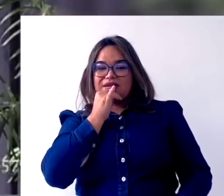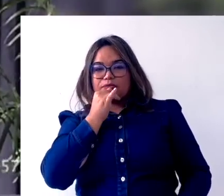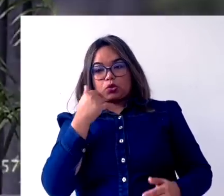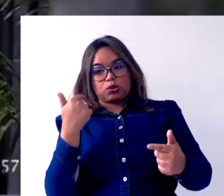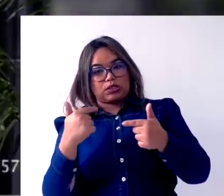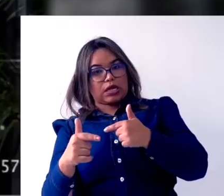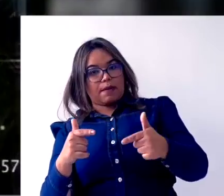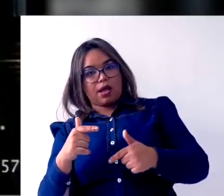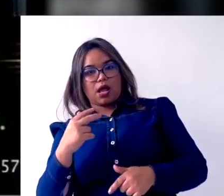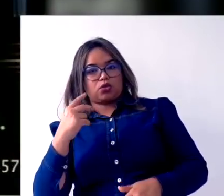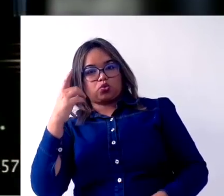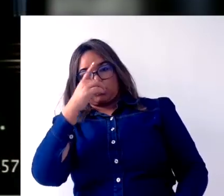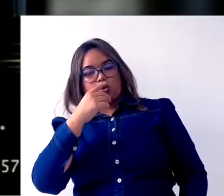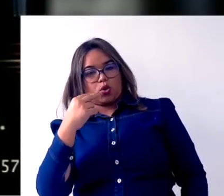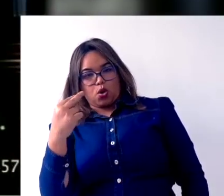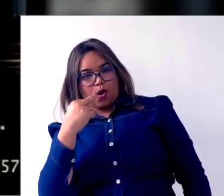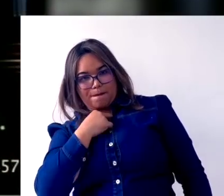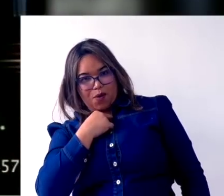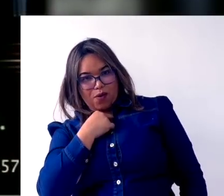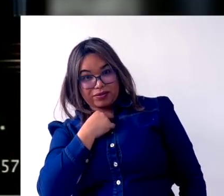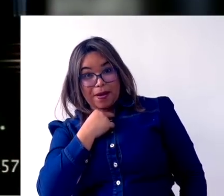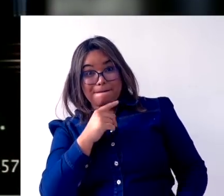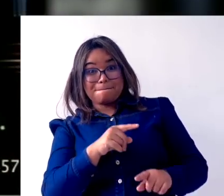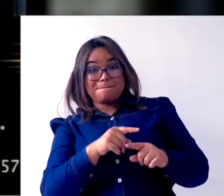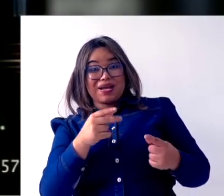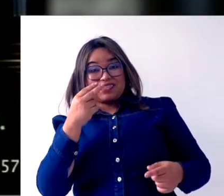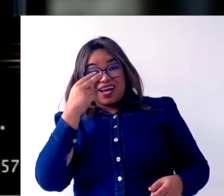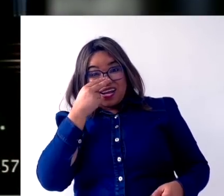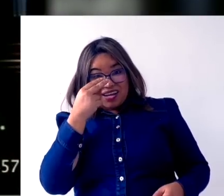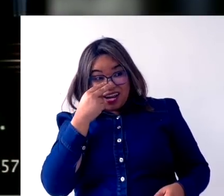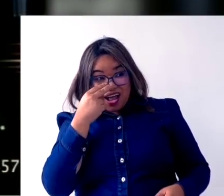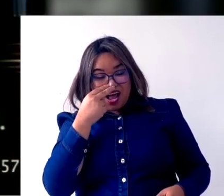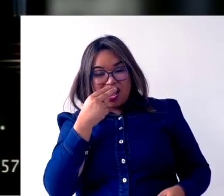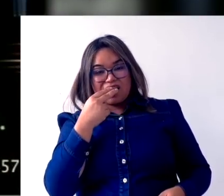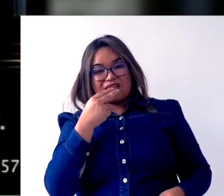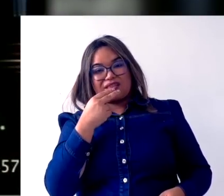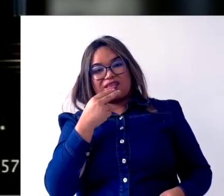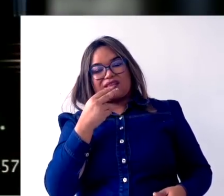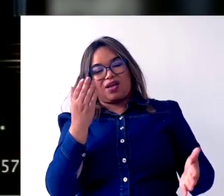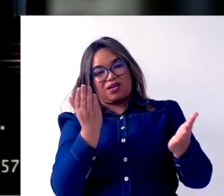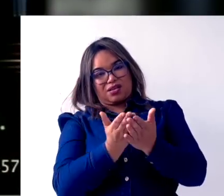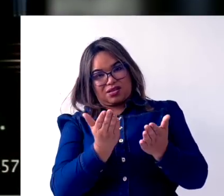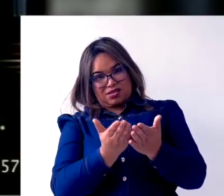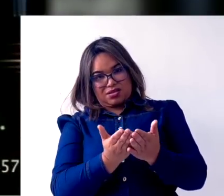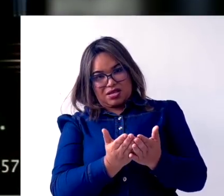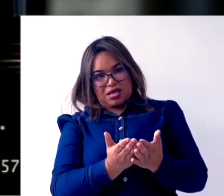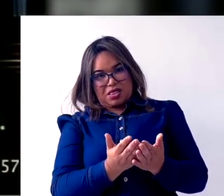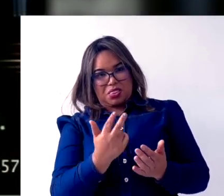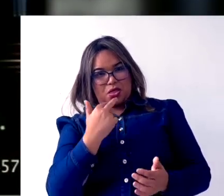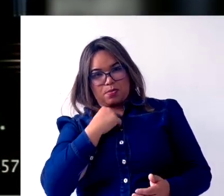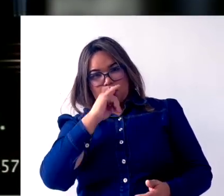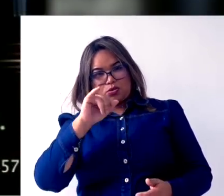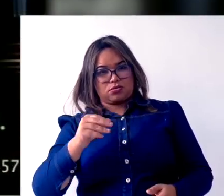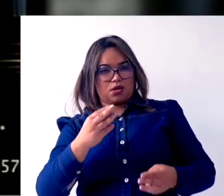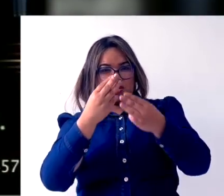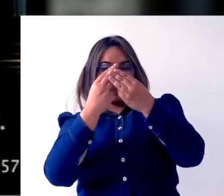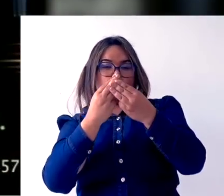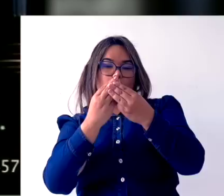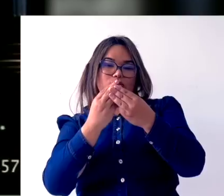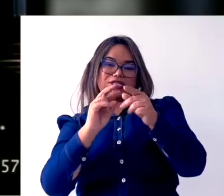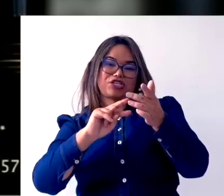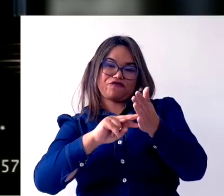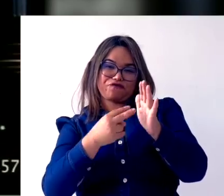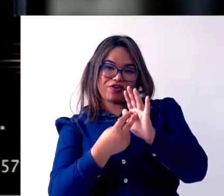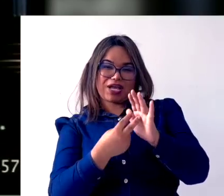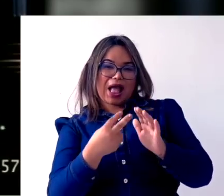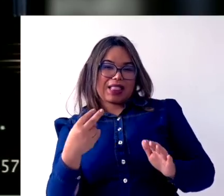está dizendo? Os cristãos não deveriam judaizar, eles não devem guardar o sábado, ficar ociosos